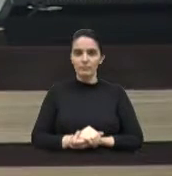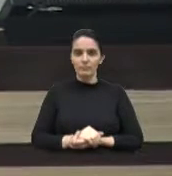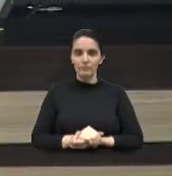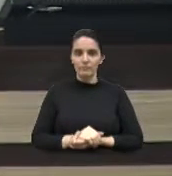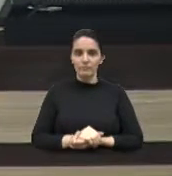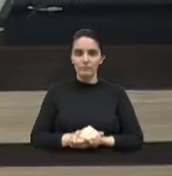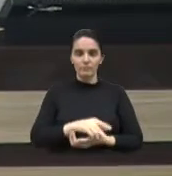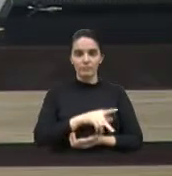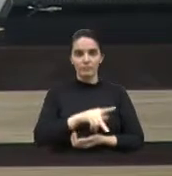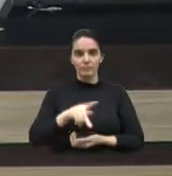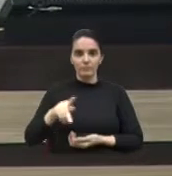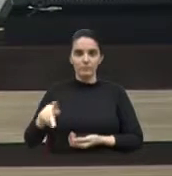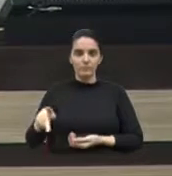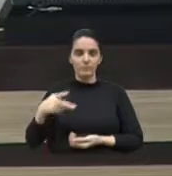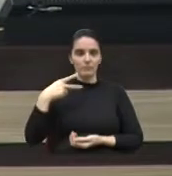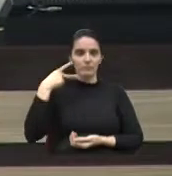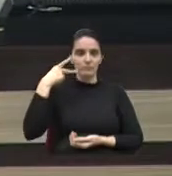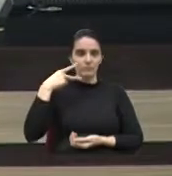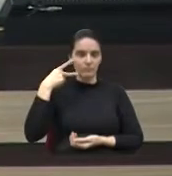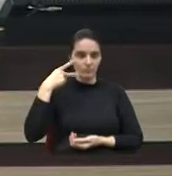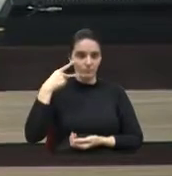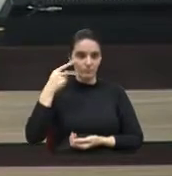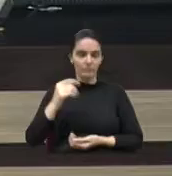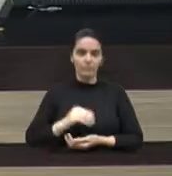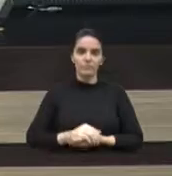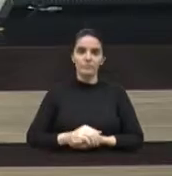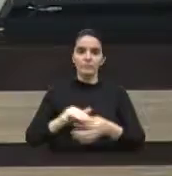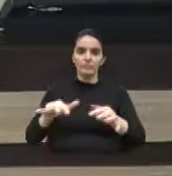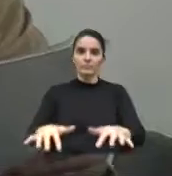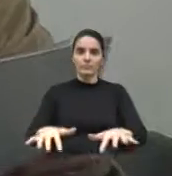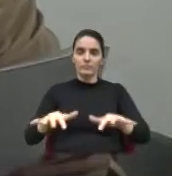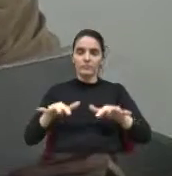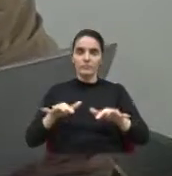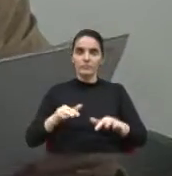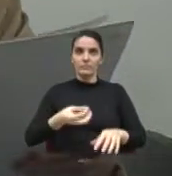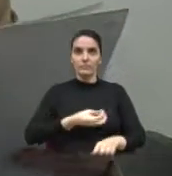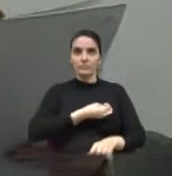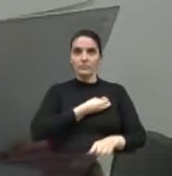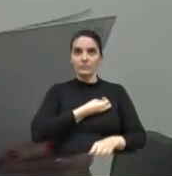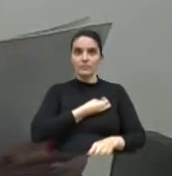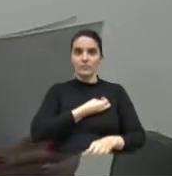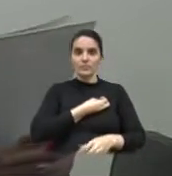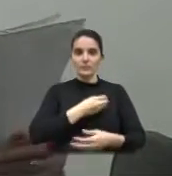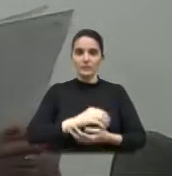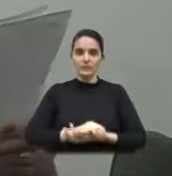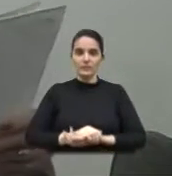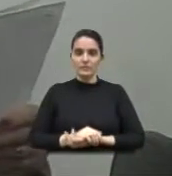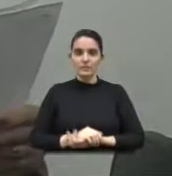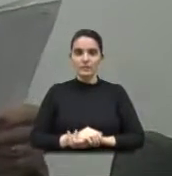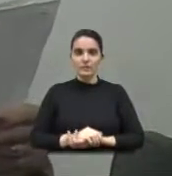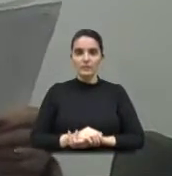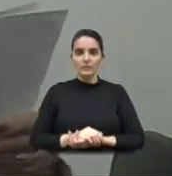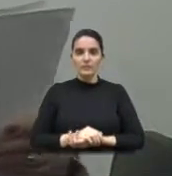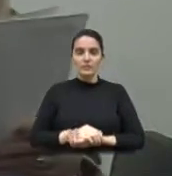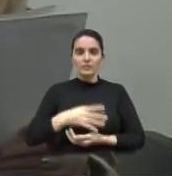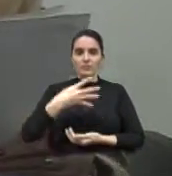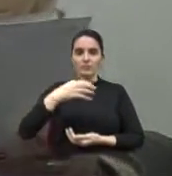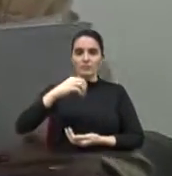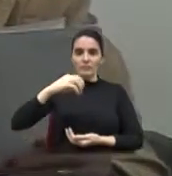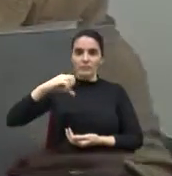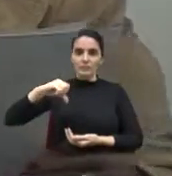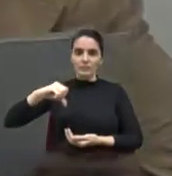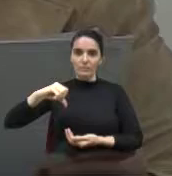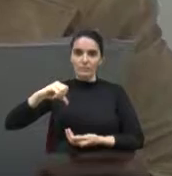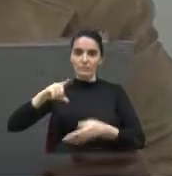Senhor presidente, nobres pares, plateia presente, esse requerimento 409, eu